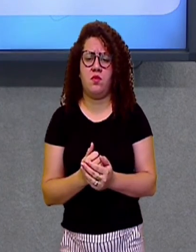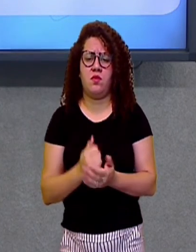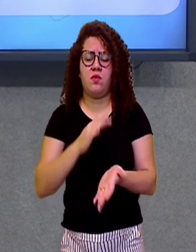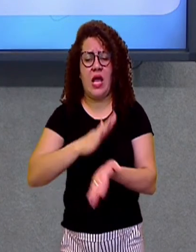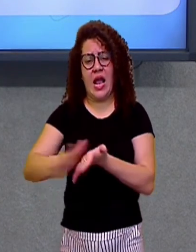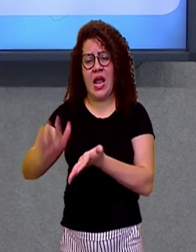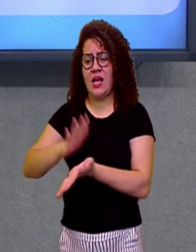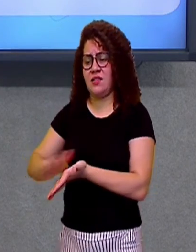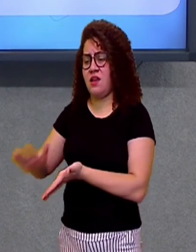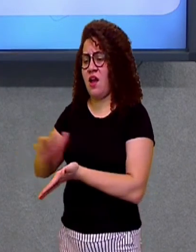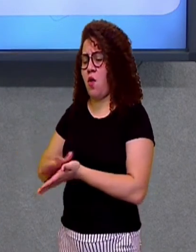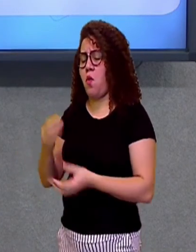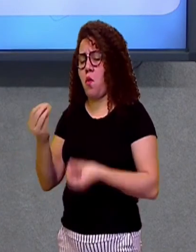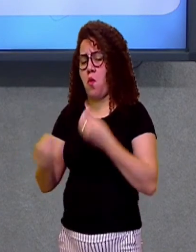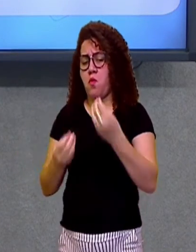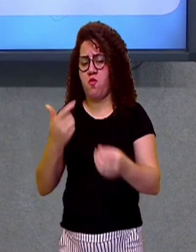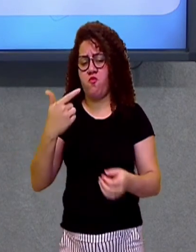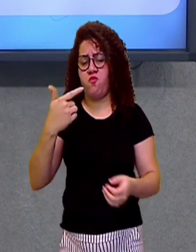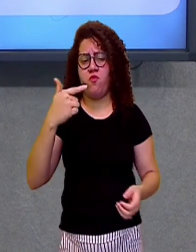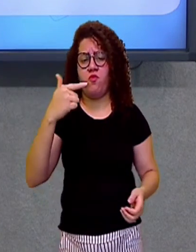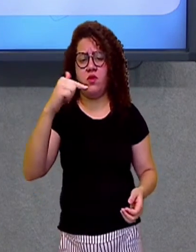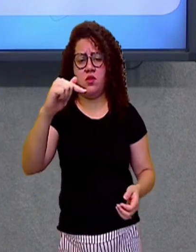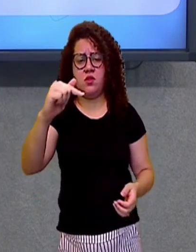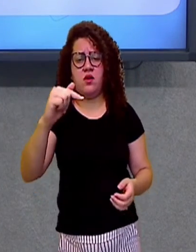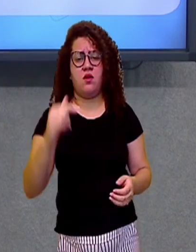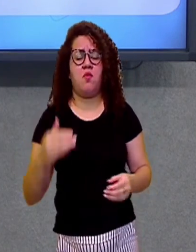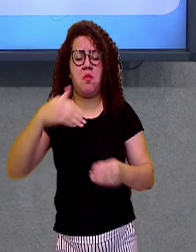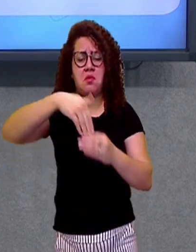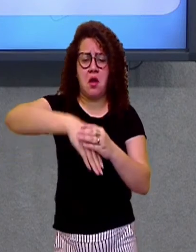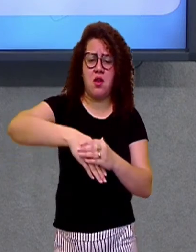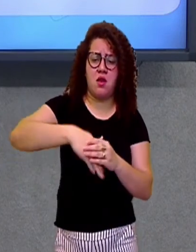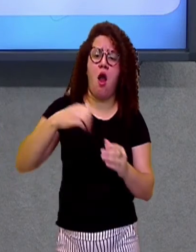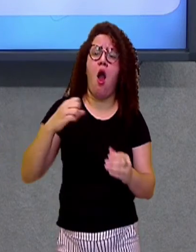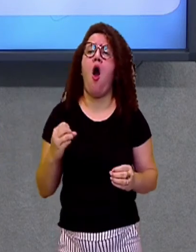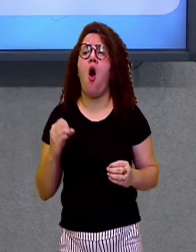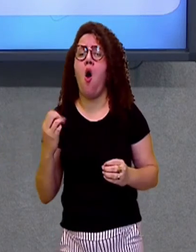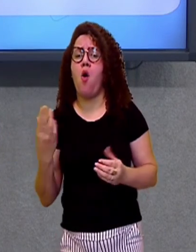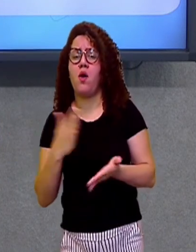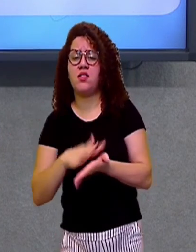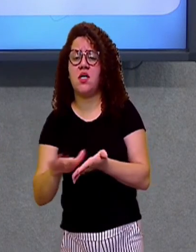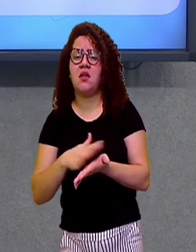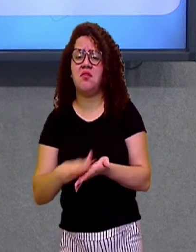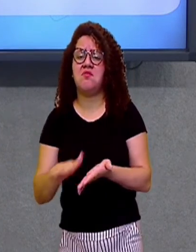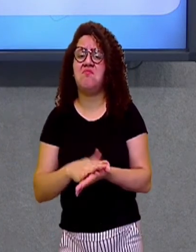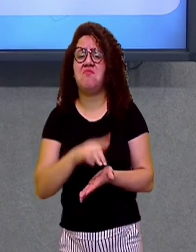gastar esses 27, guardaria, gastaria? O que você faria?